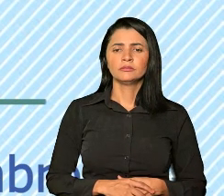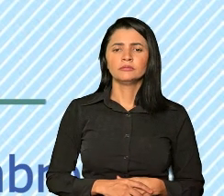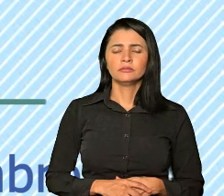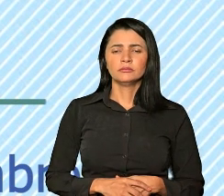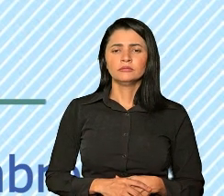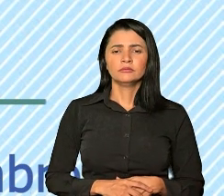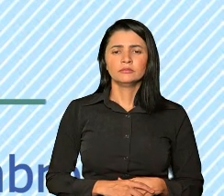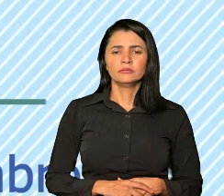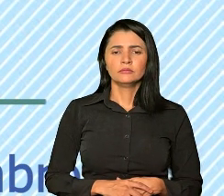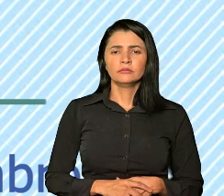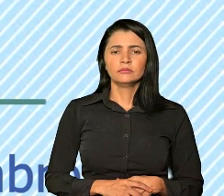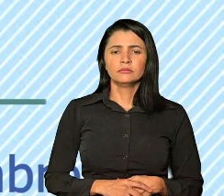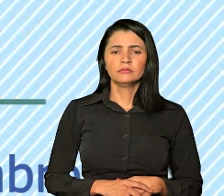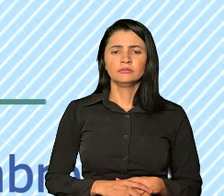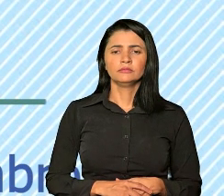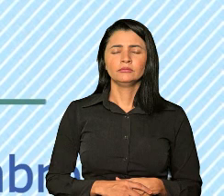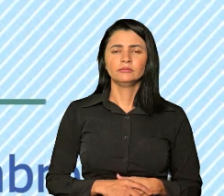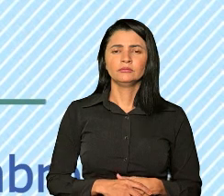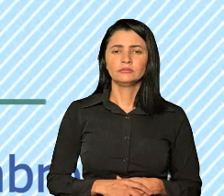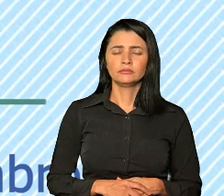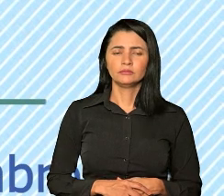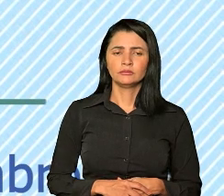Anterior.